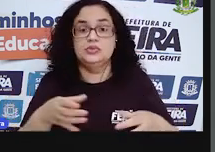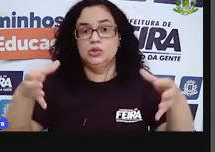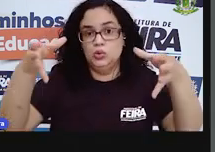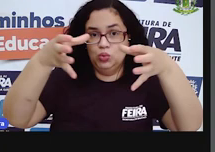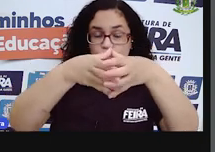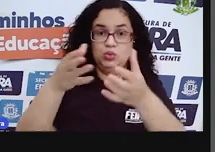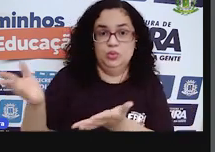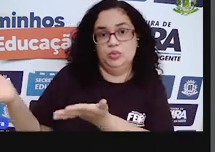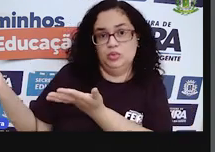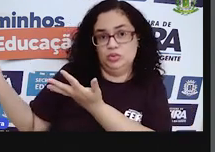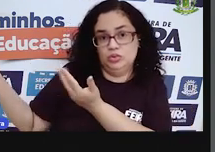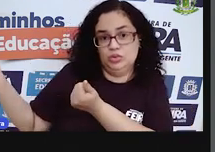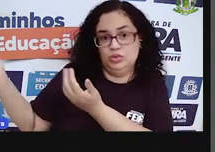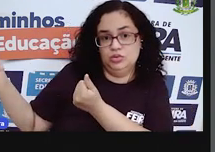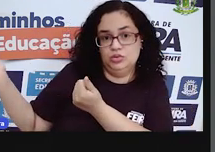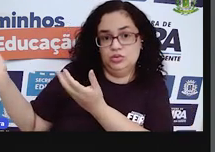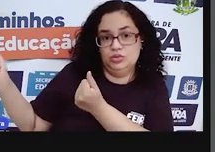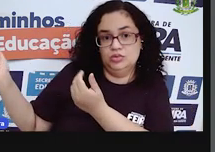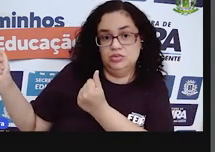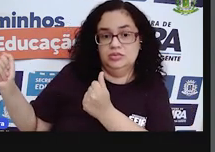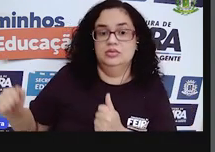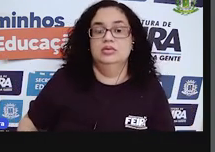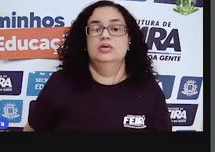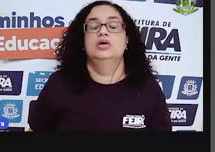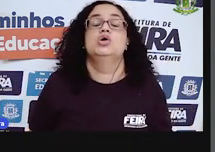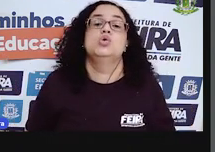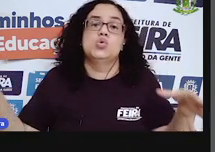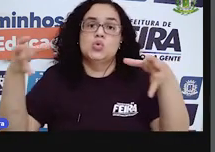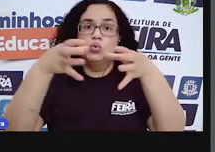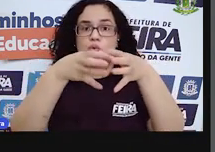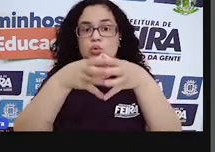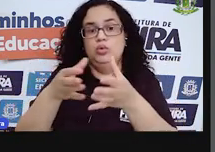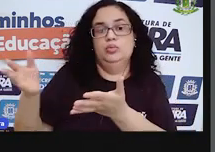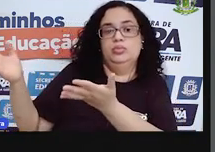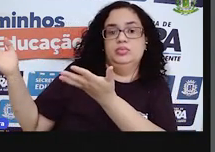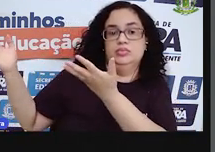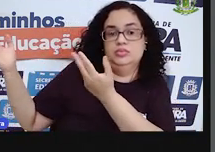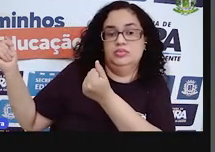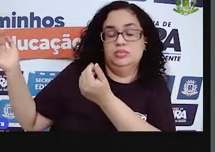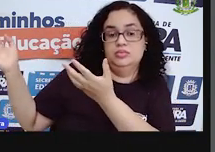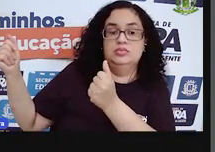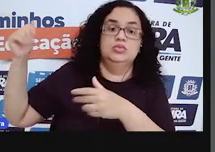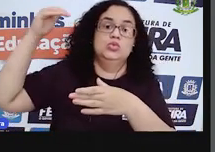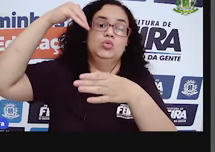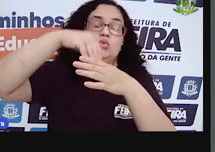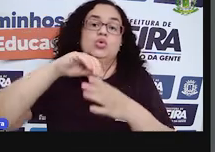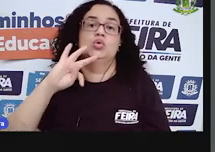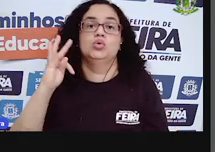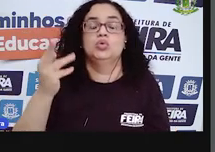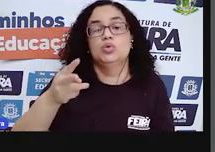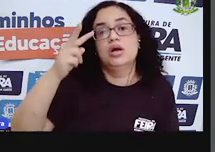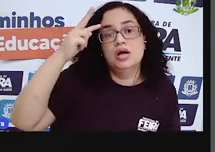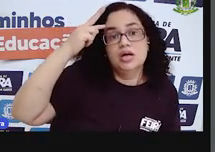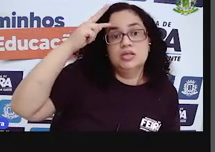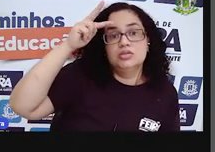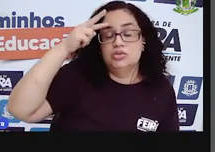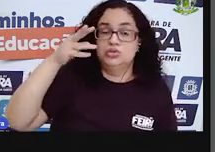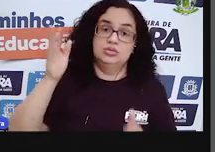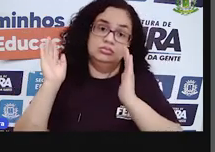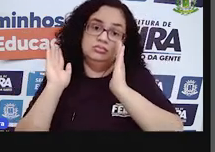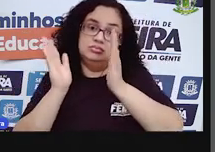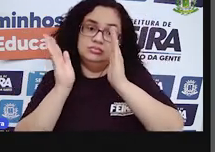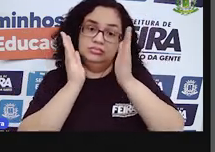traz um grupo de jovens e esse grupo de jovens dentro de toda a história que é